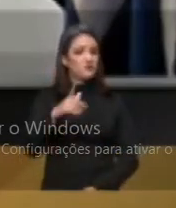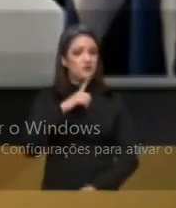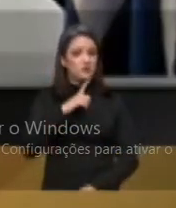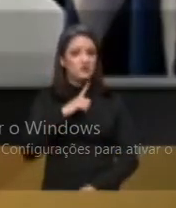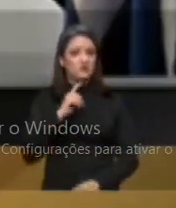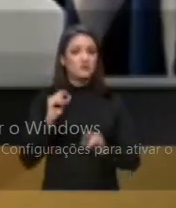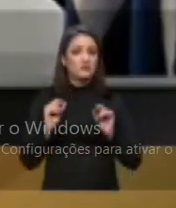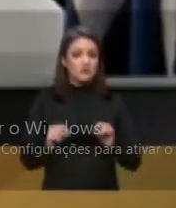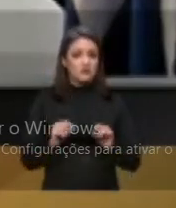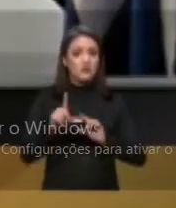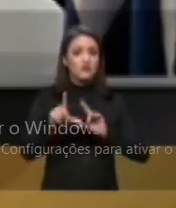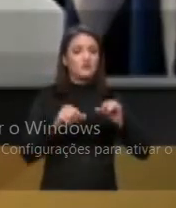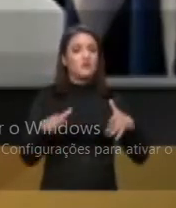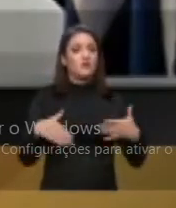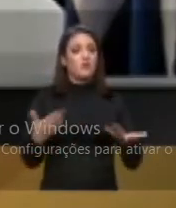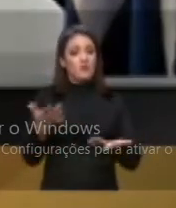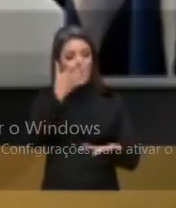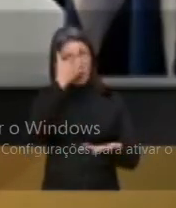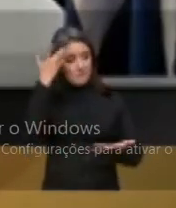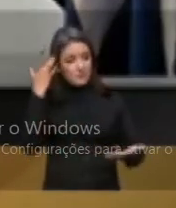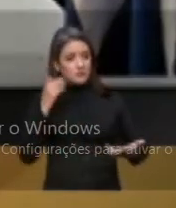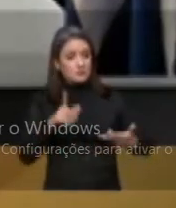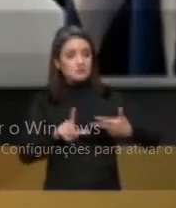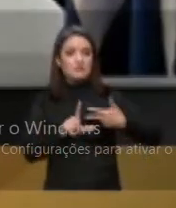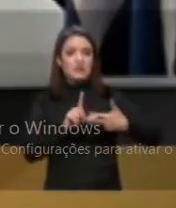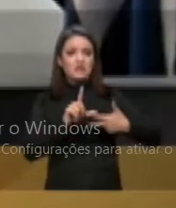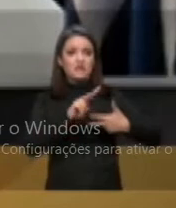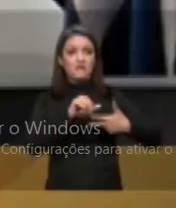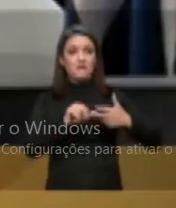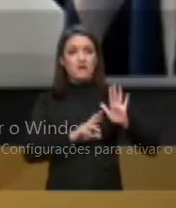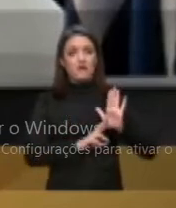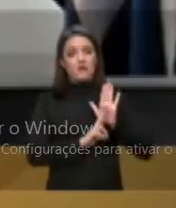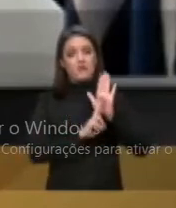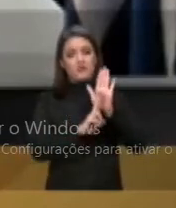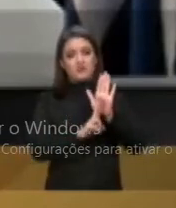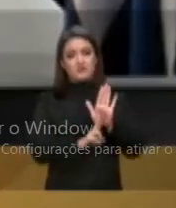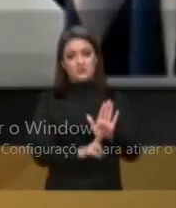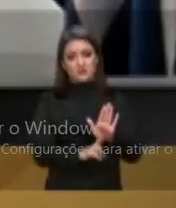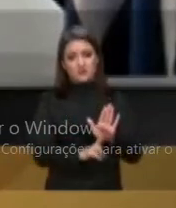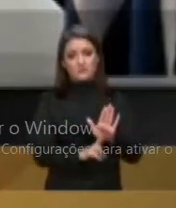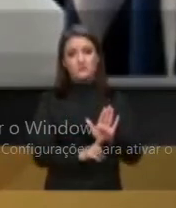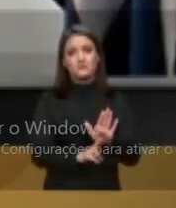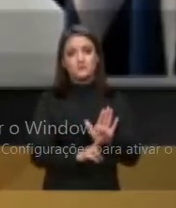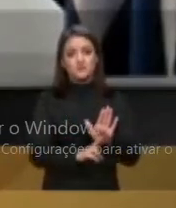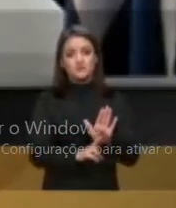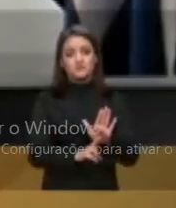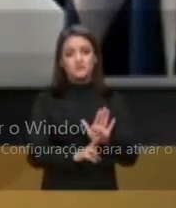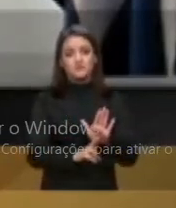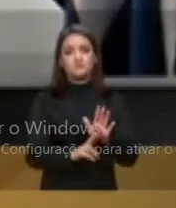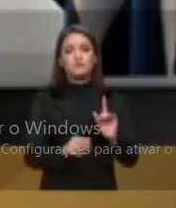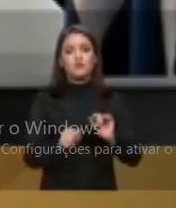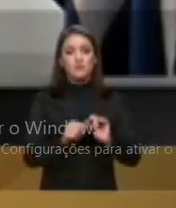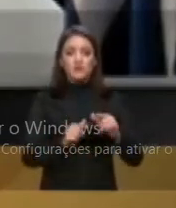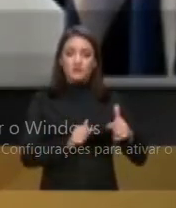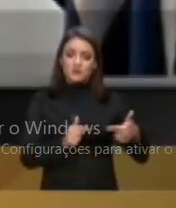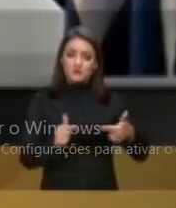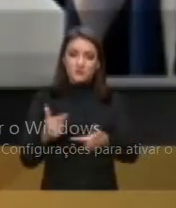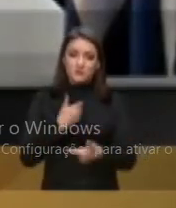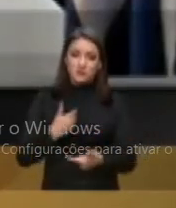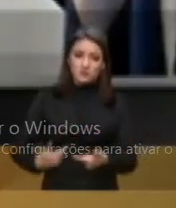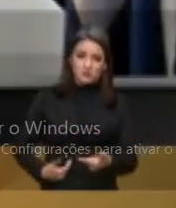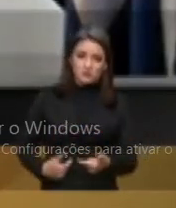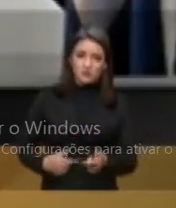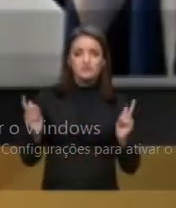próprios destinos, escolhendo os políticos que irão pôr em prática as políticas